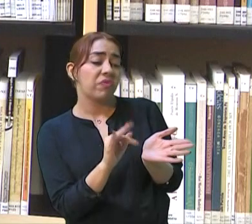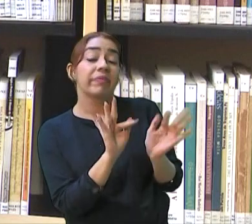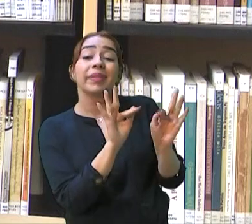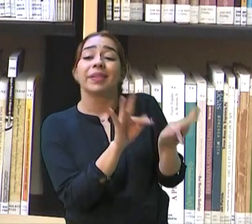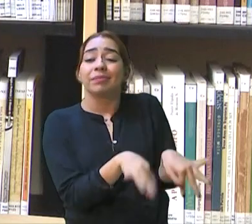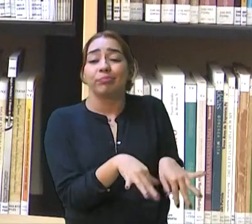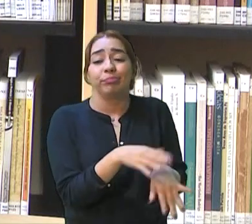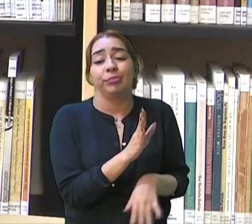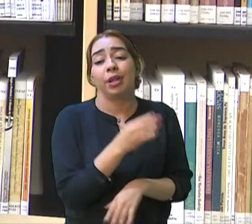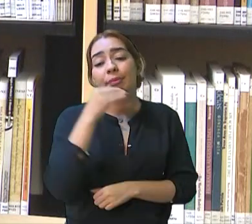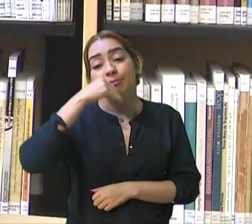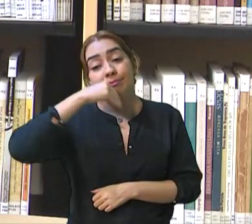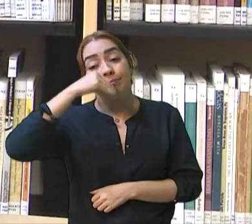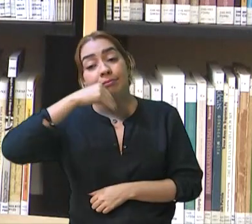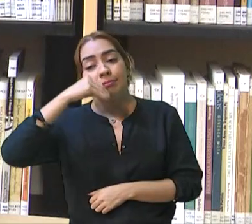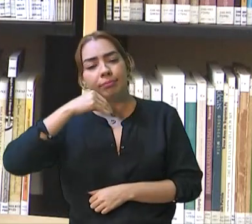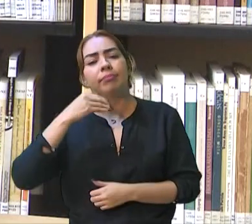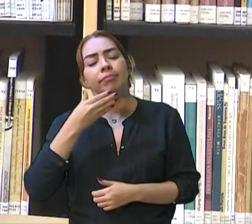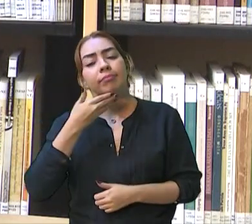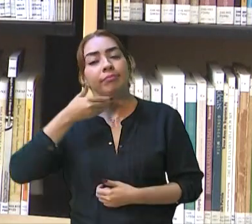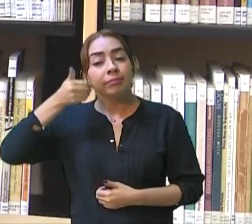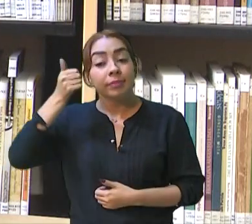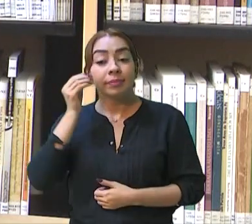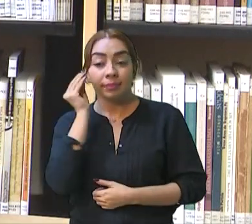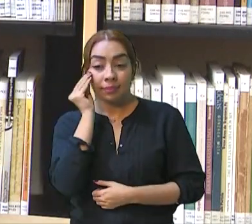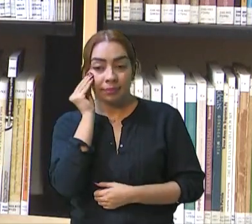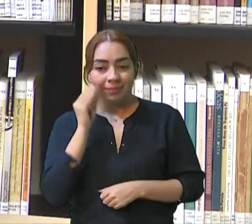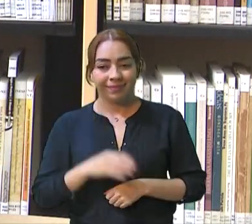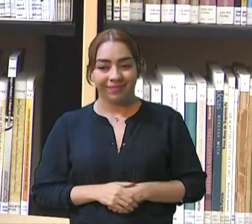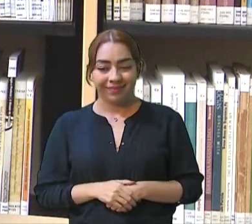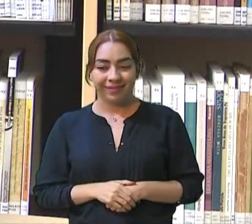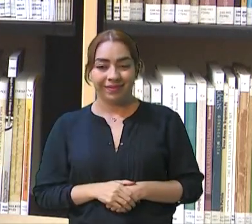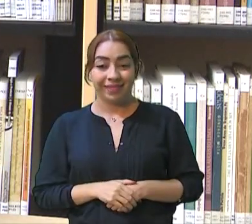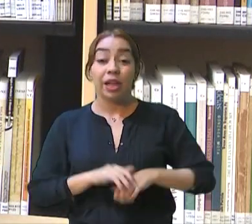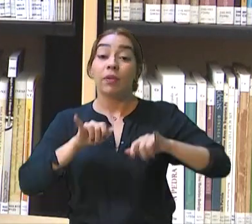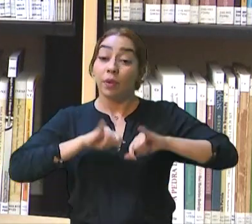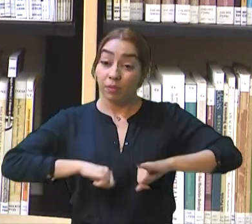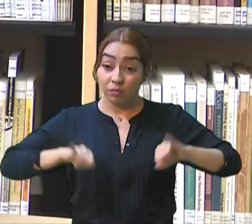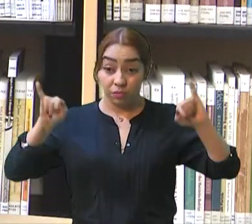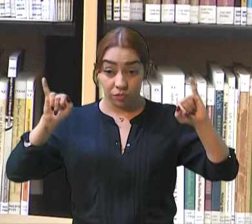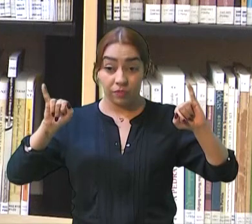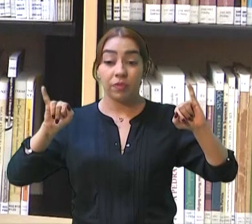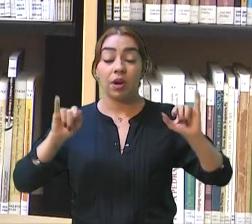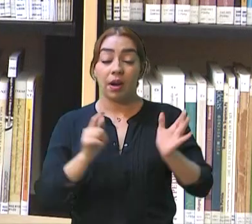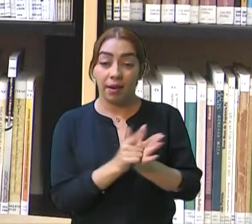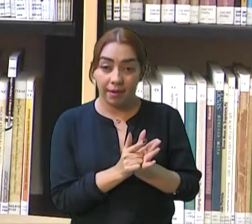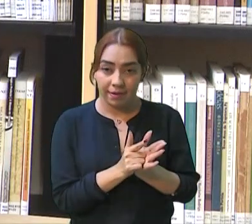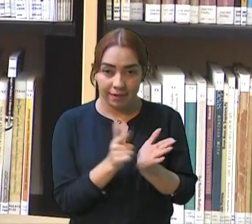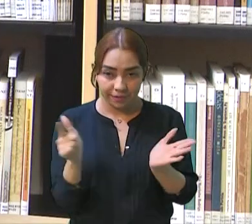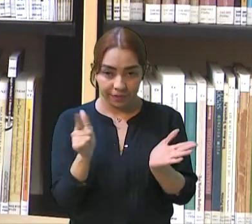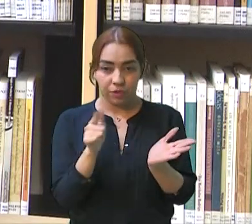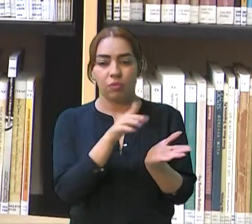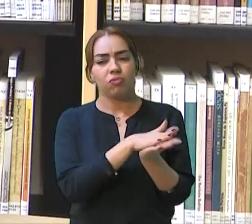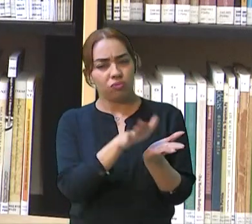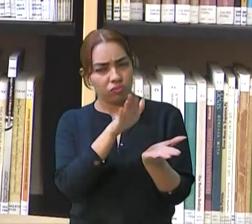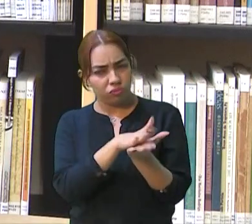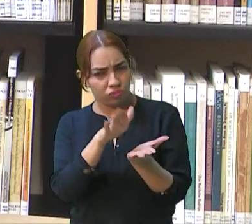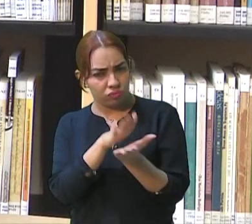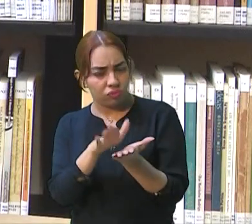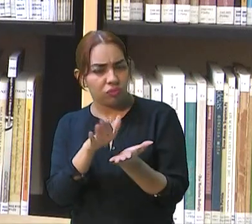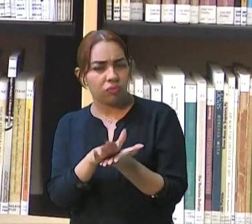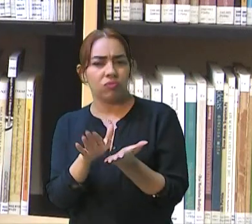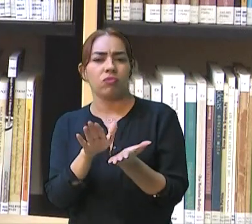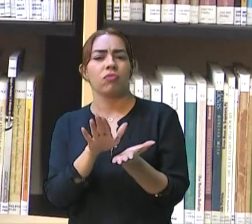acabar. Vamos testar? Eu vou colocar a história do Homem-Aranha nessa revista que vai acabar. Se